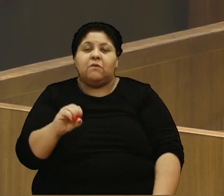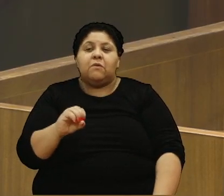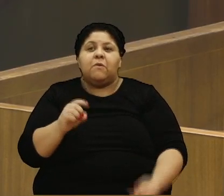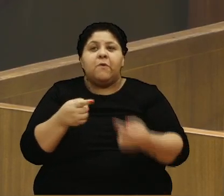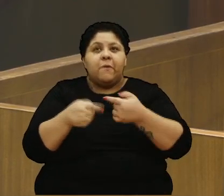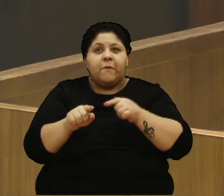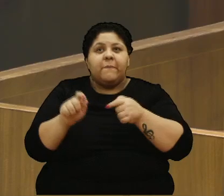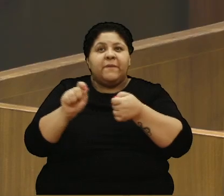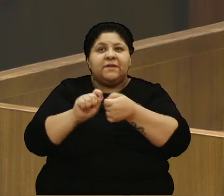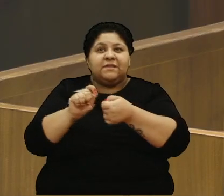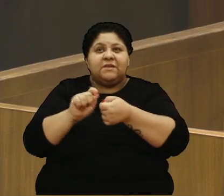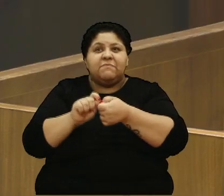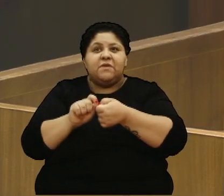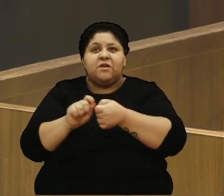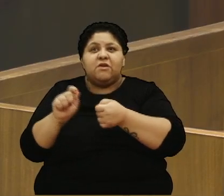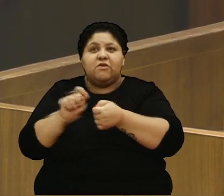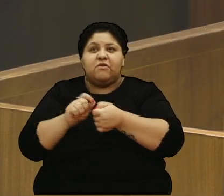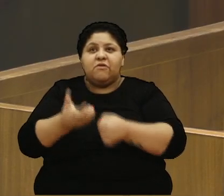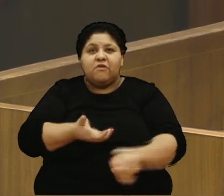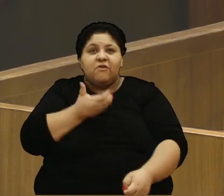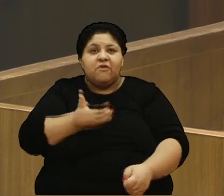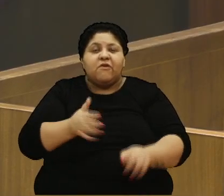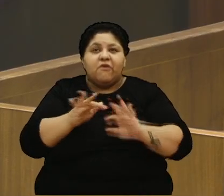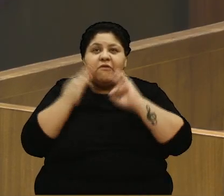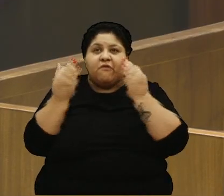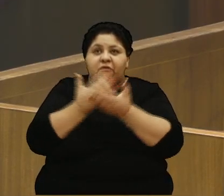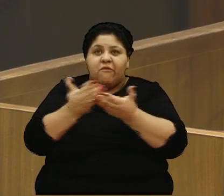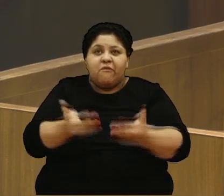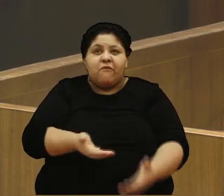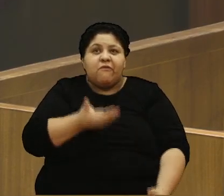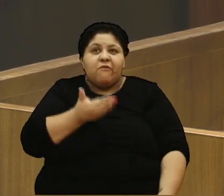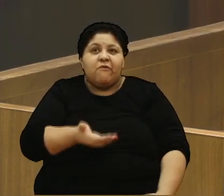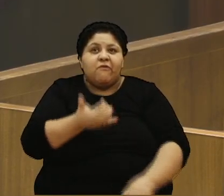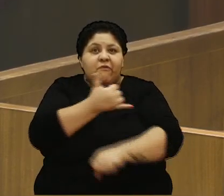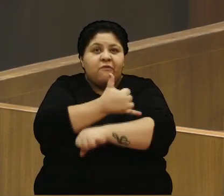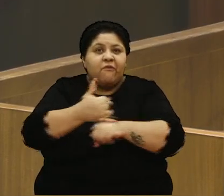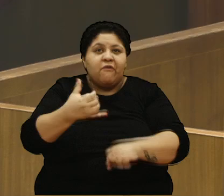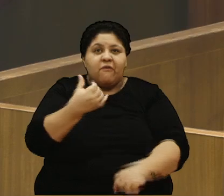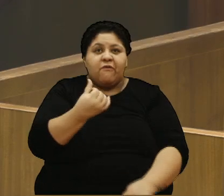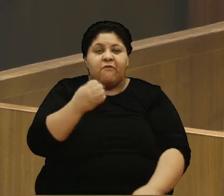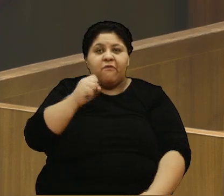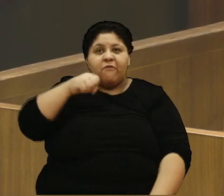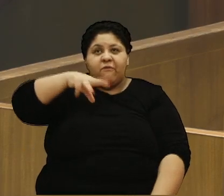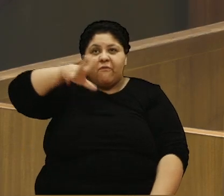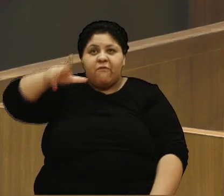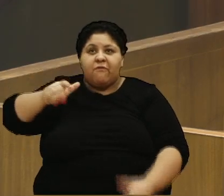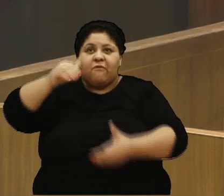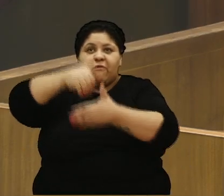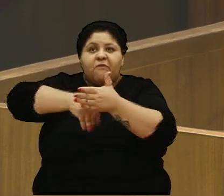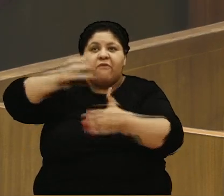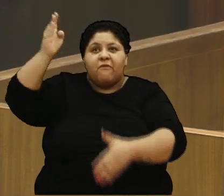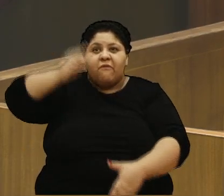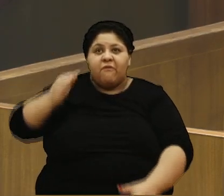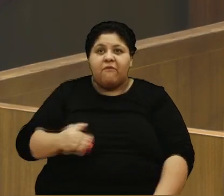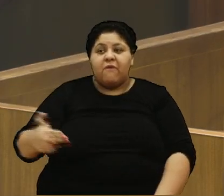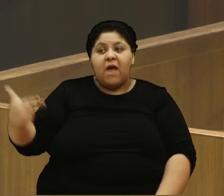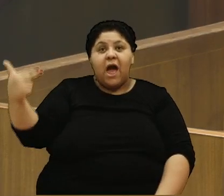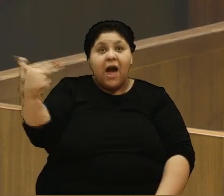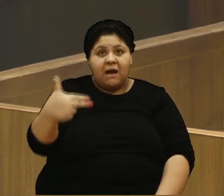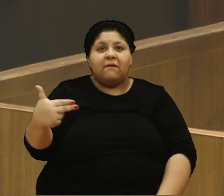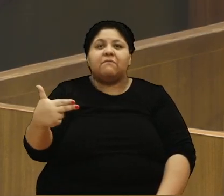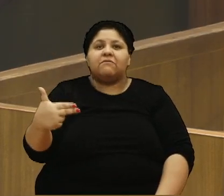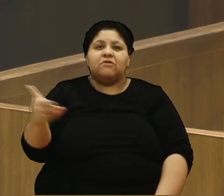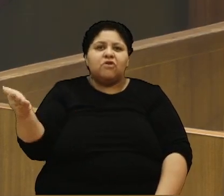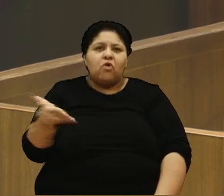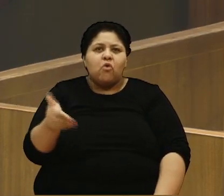foi feito lá em dezembro, enquanto as famílias comemoravam o Natal, passaram por cima de 68 milhões de votos dos brasileiros armamentistas, né? E